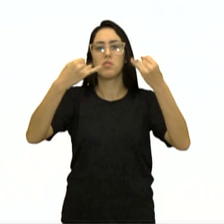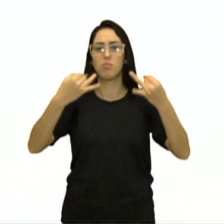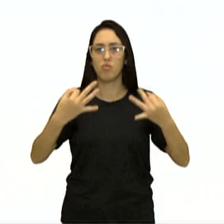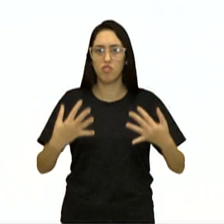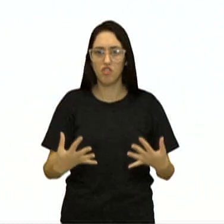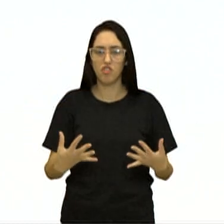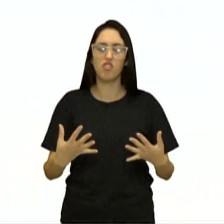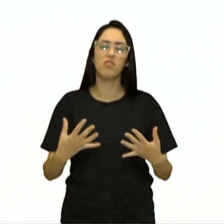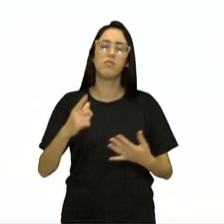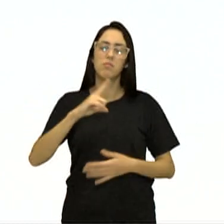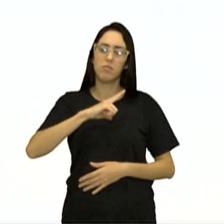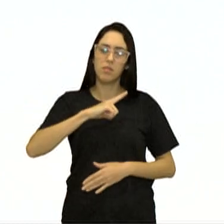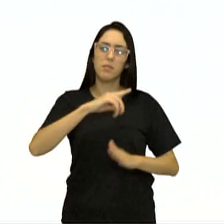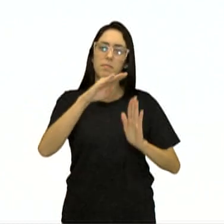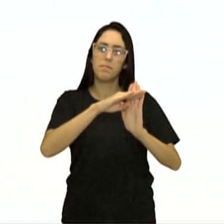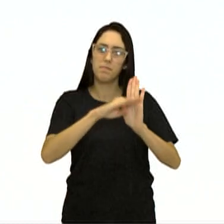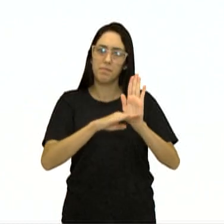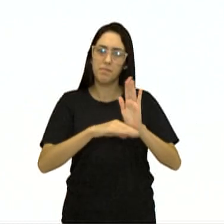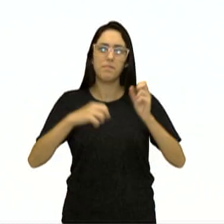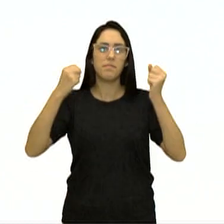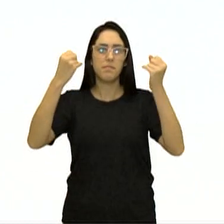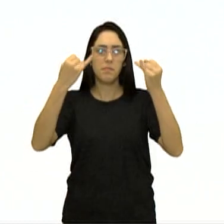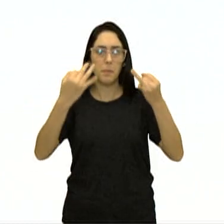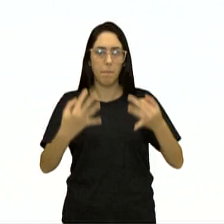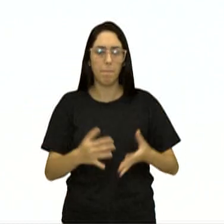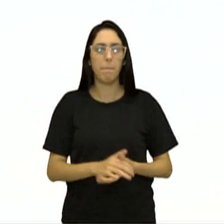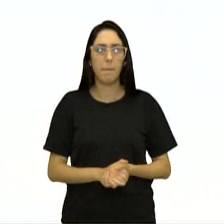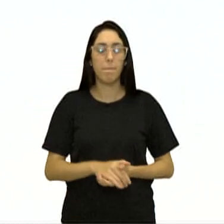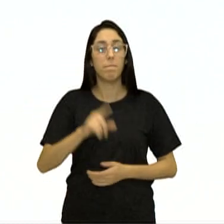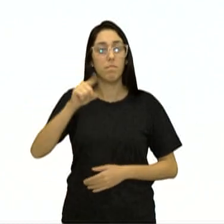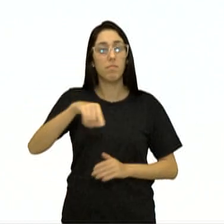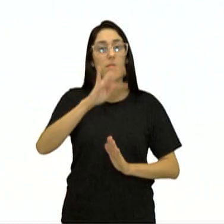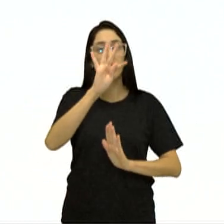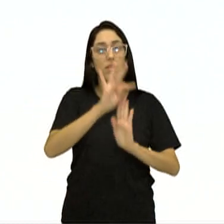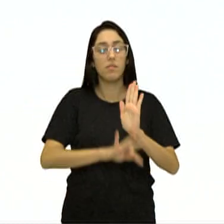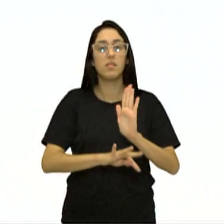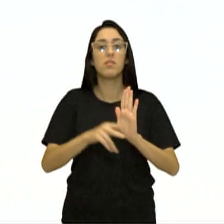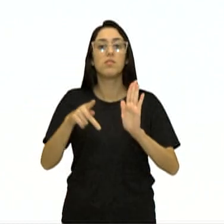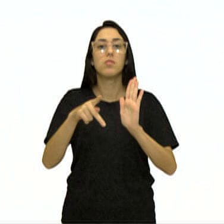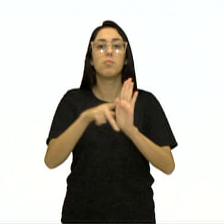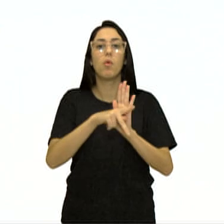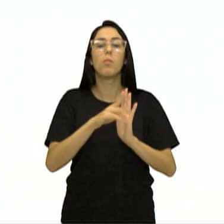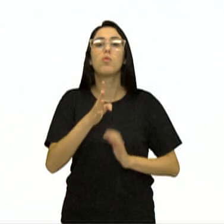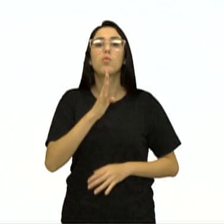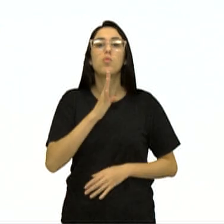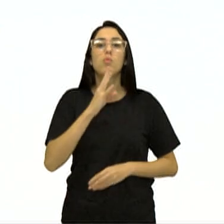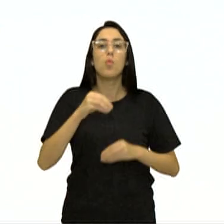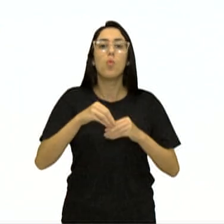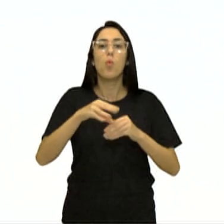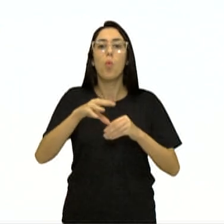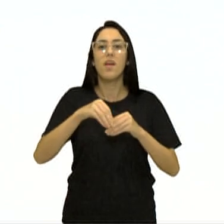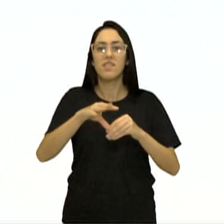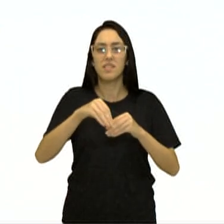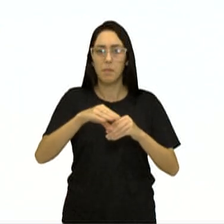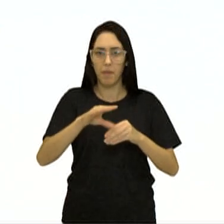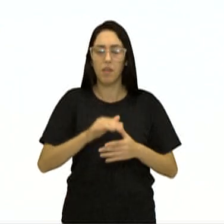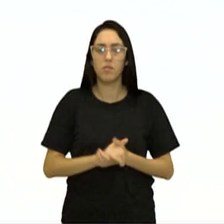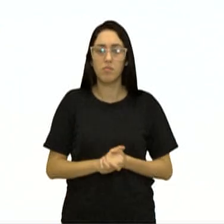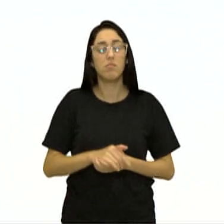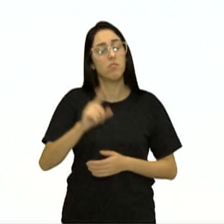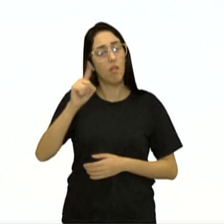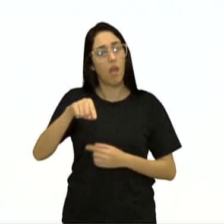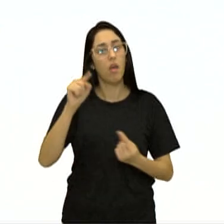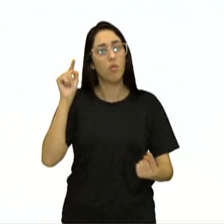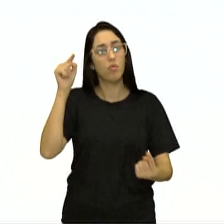expositiva, explicativa. É um texto que visa ao conhecimento ou ampliação de conhecimentos de quem lê. É para isso que